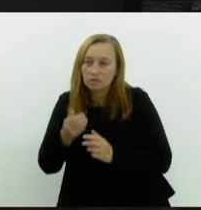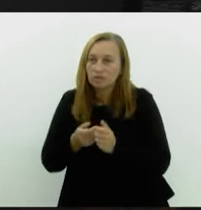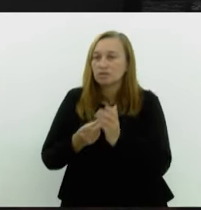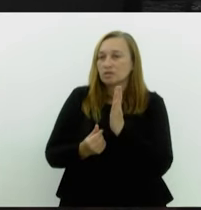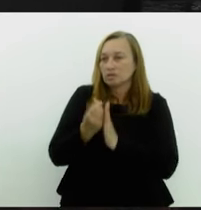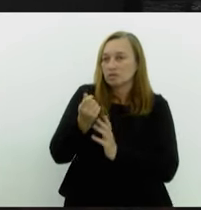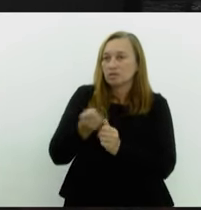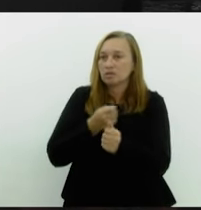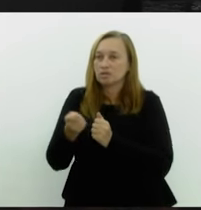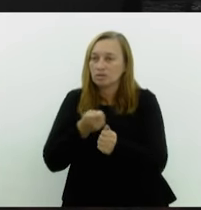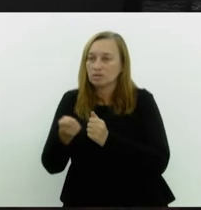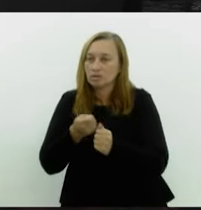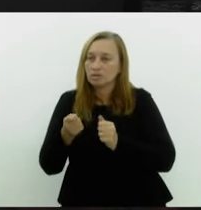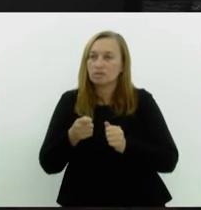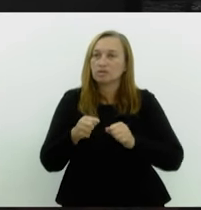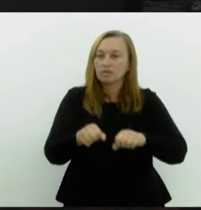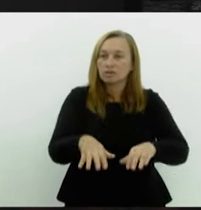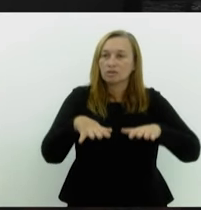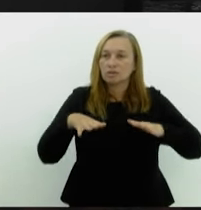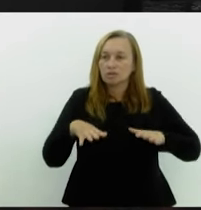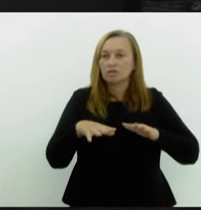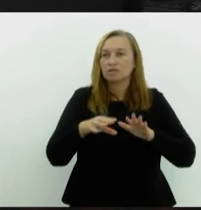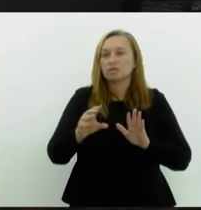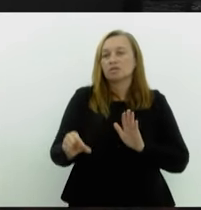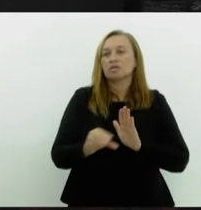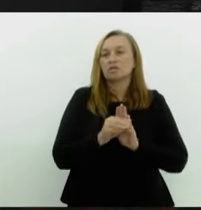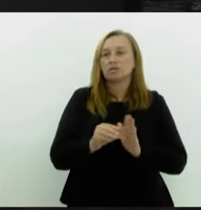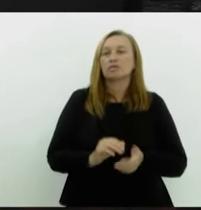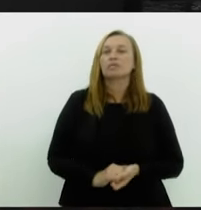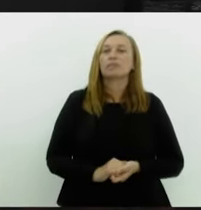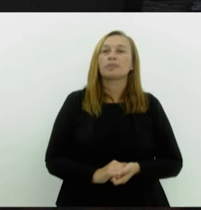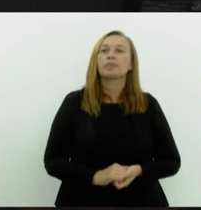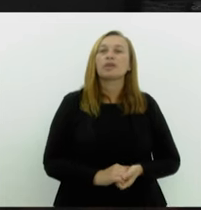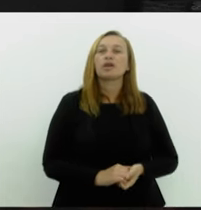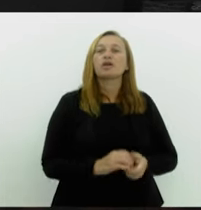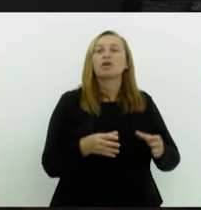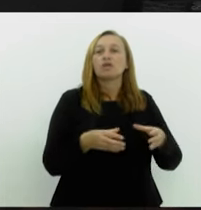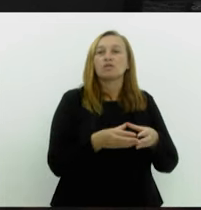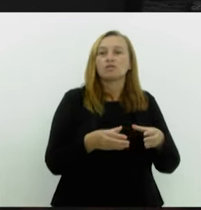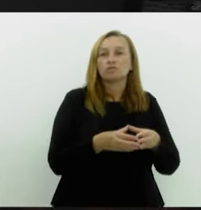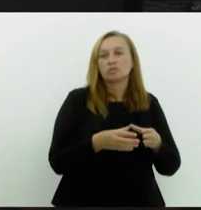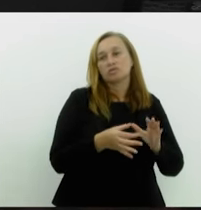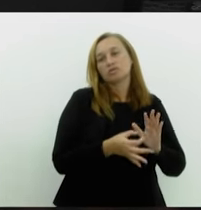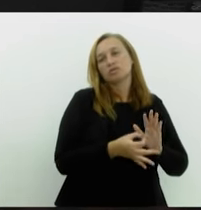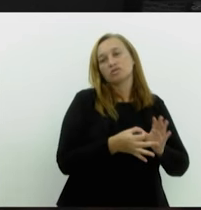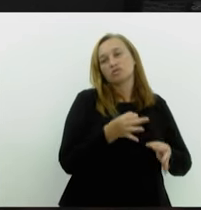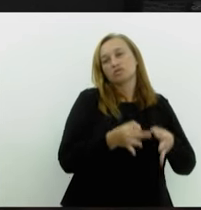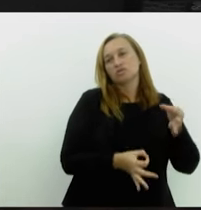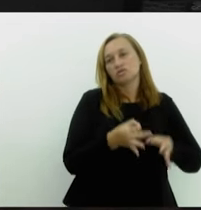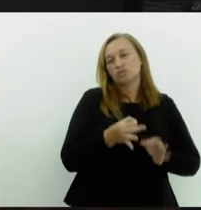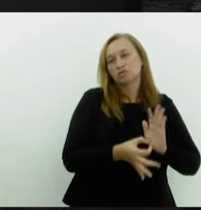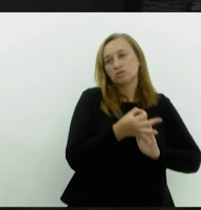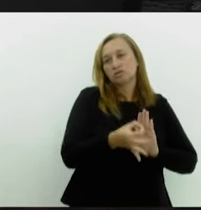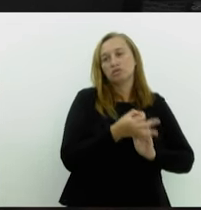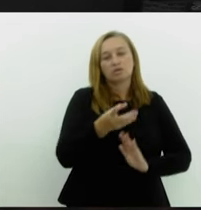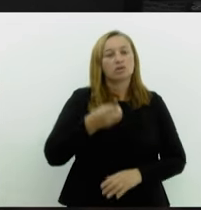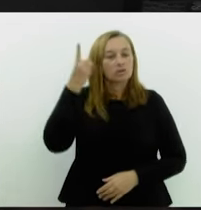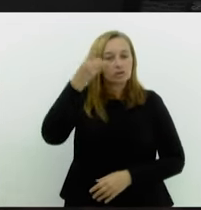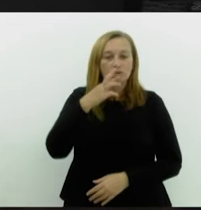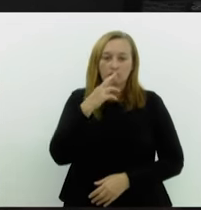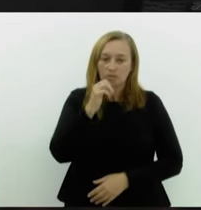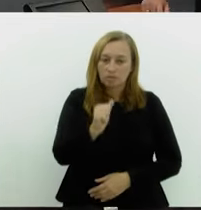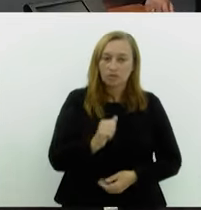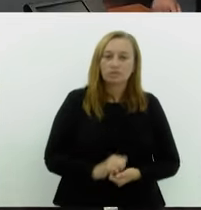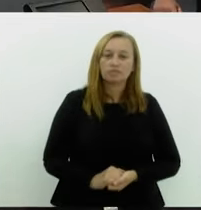as emendas de plenário. Para emitir parecer pela Comissão de Constituição e Justiça, deputado Rodrigo